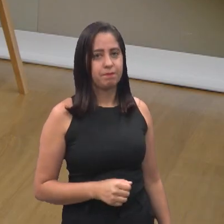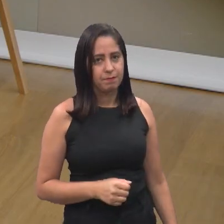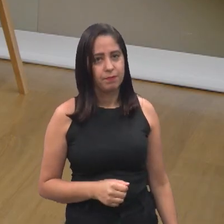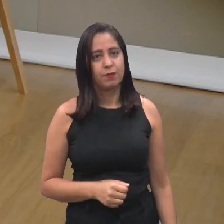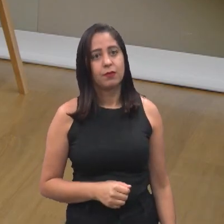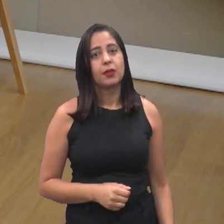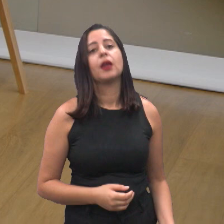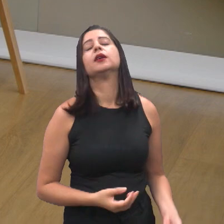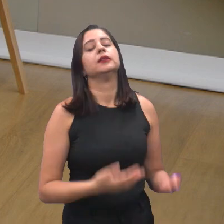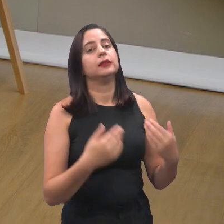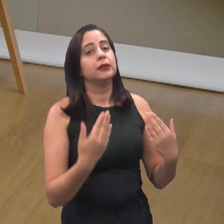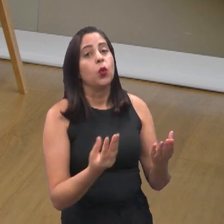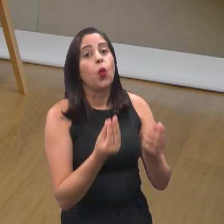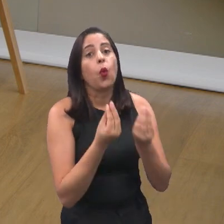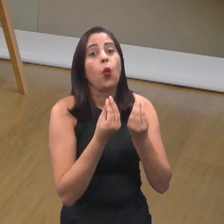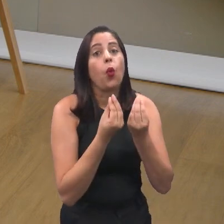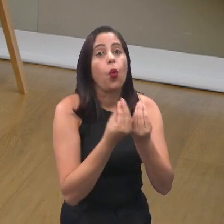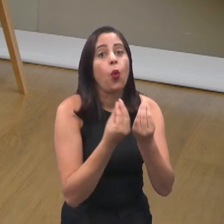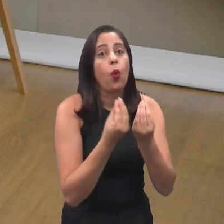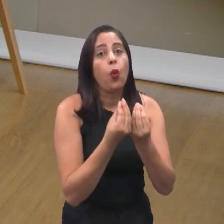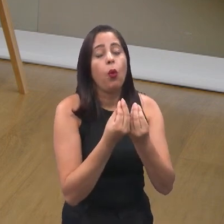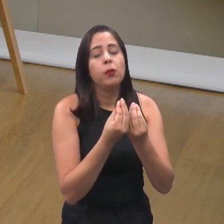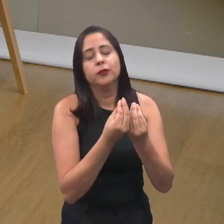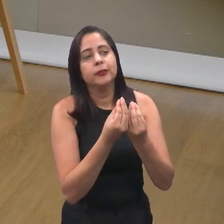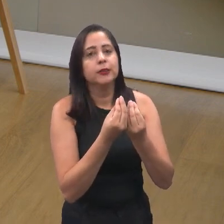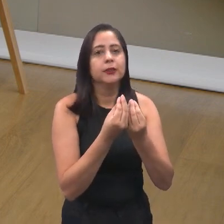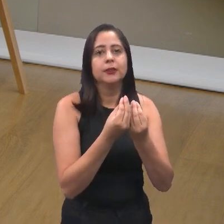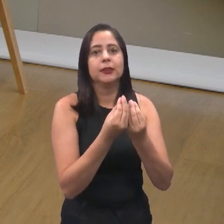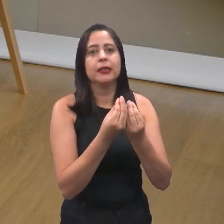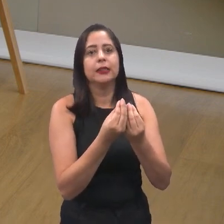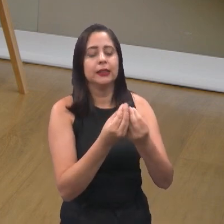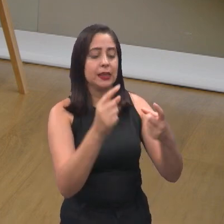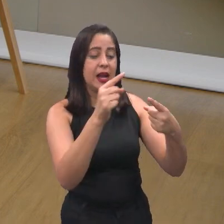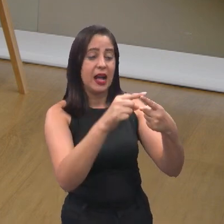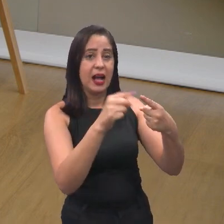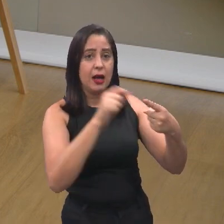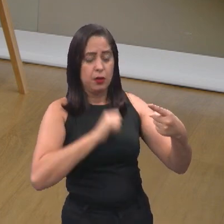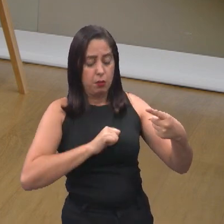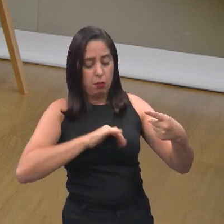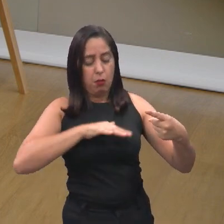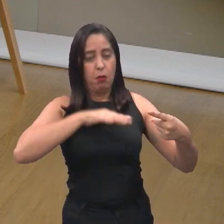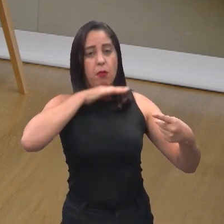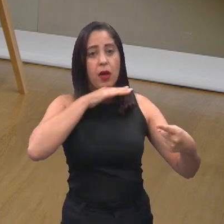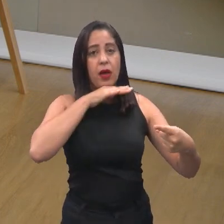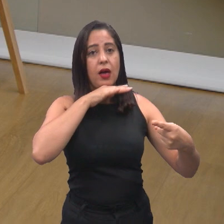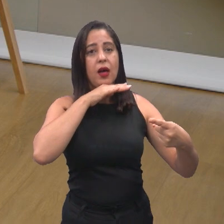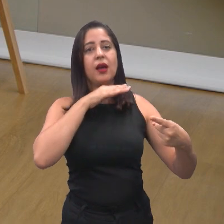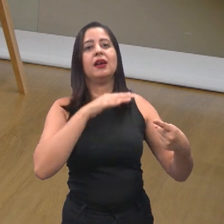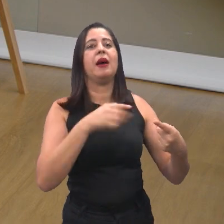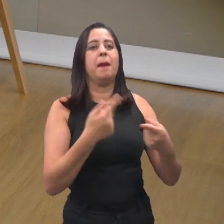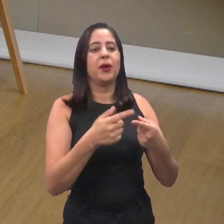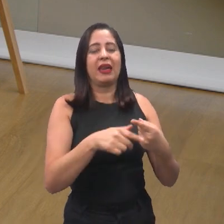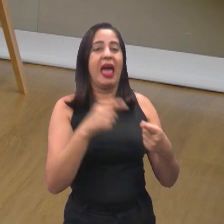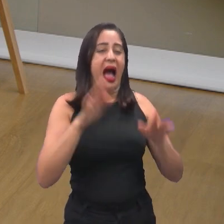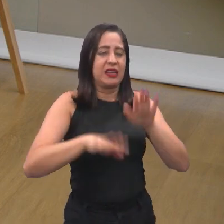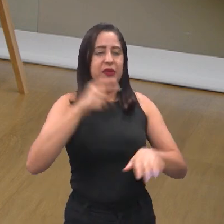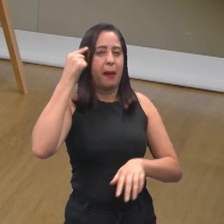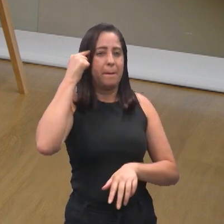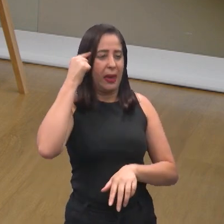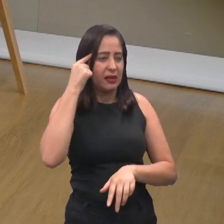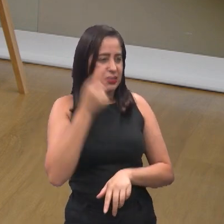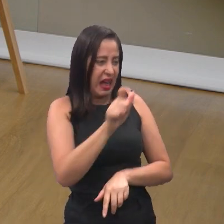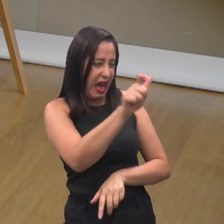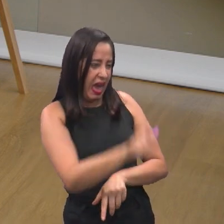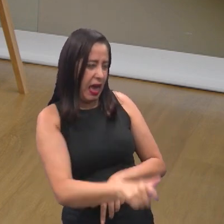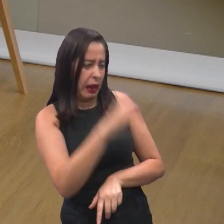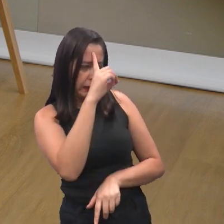profissional, né, o burnout, do estresse, ou perdão, muitas vezes as pessoas falam assim, a pessoa, ela está com depressão, aquela mulher